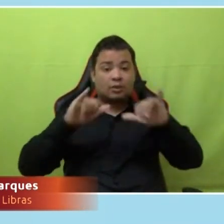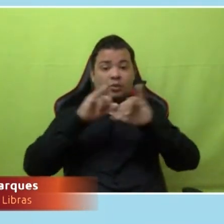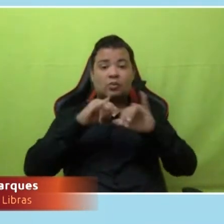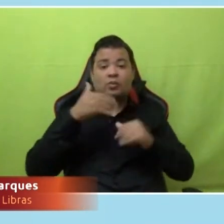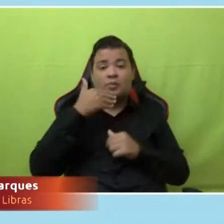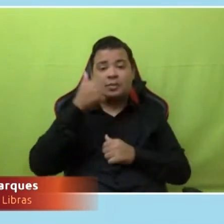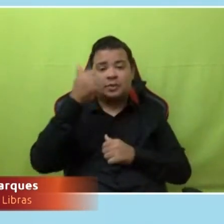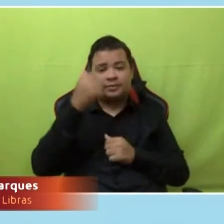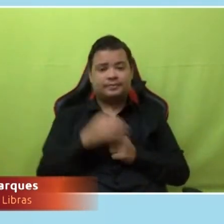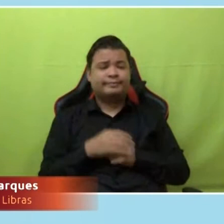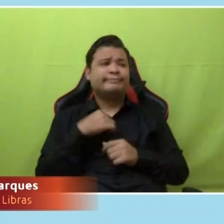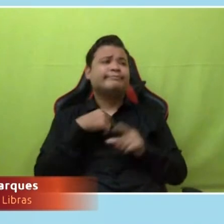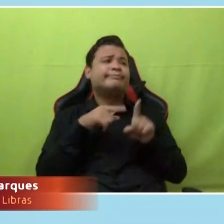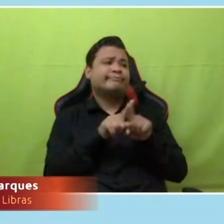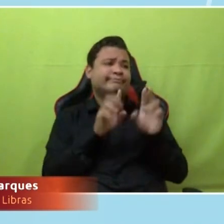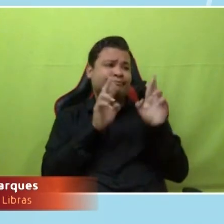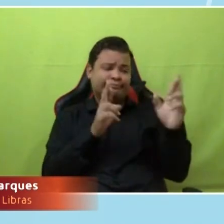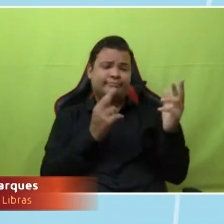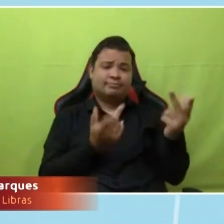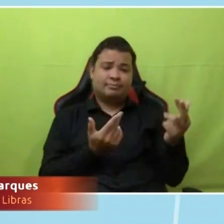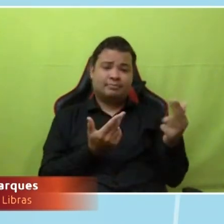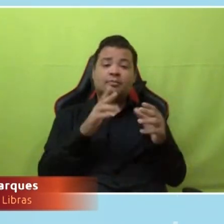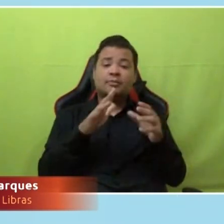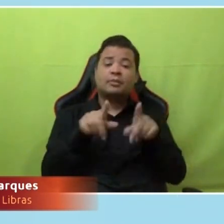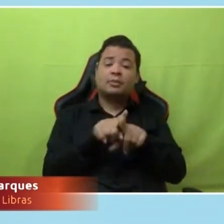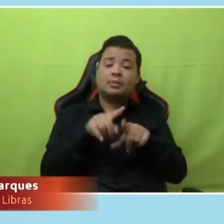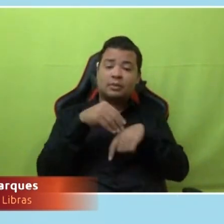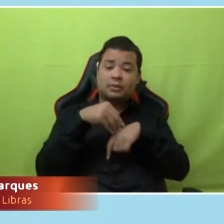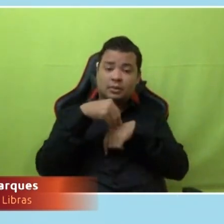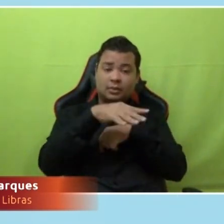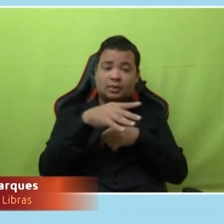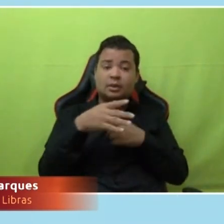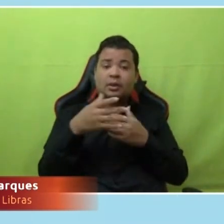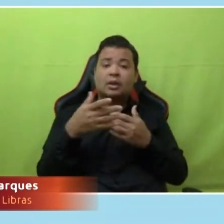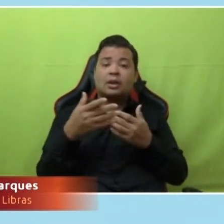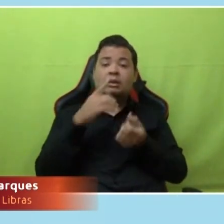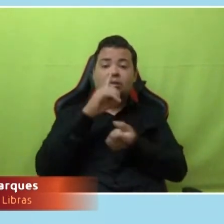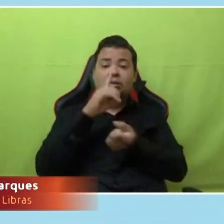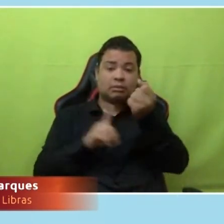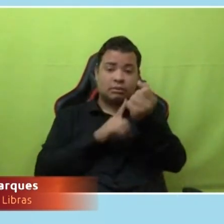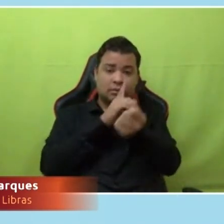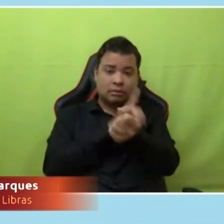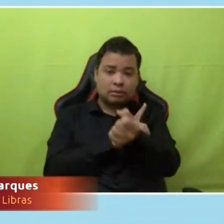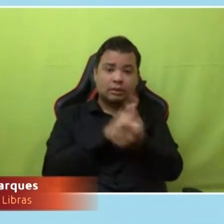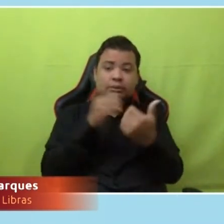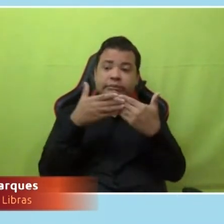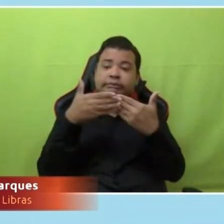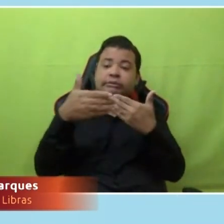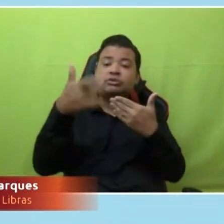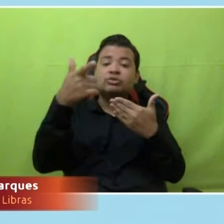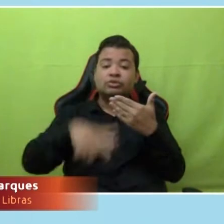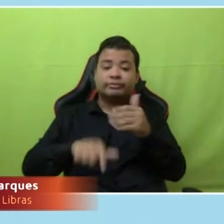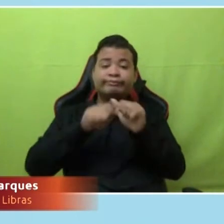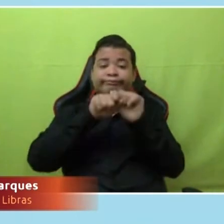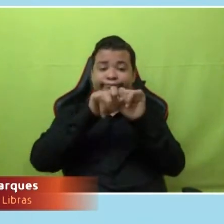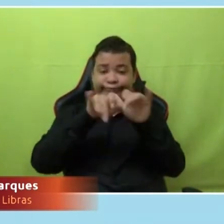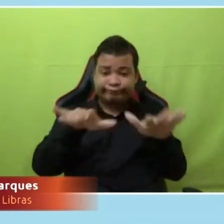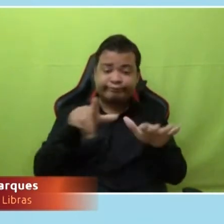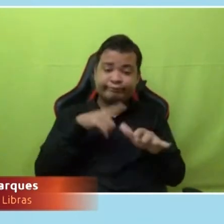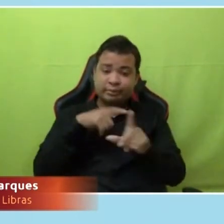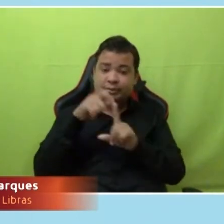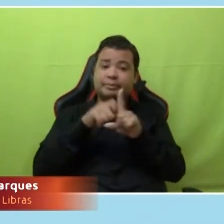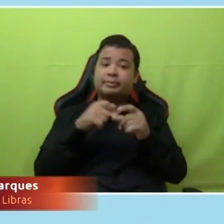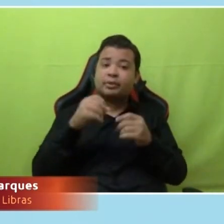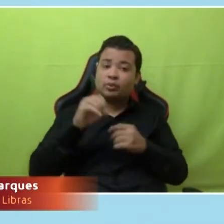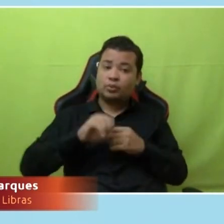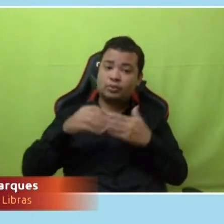Eu também espero. E lembrar, como eu falei, a temporada nova de dengue já está batendo a nossa porta, começa agora no mês que vem.